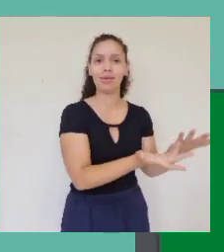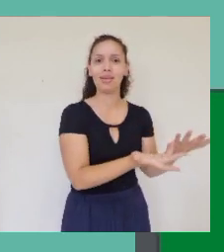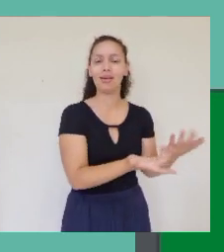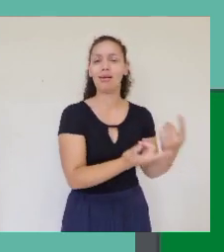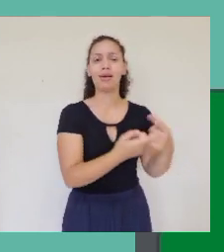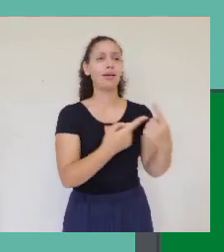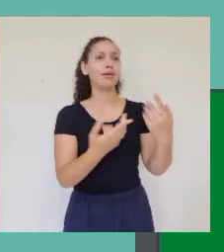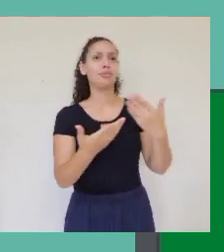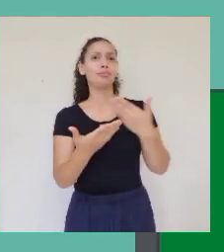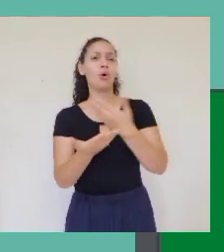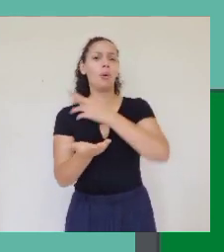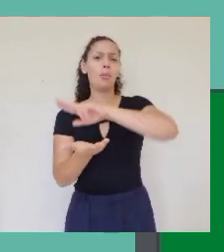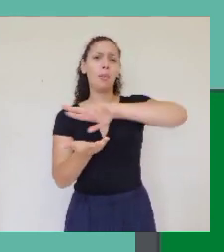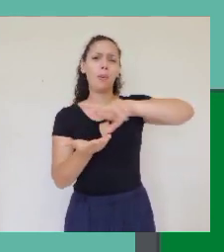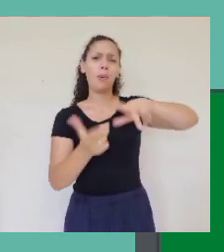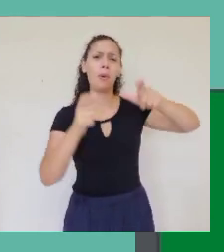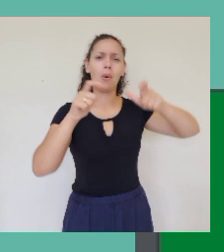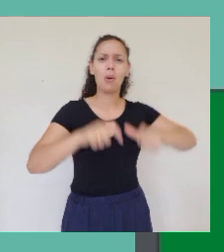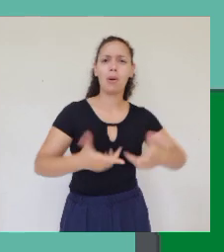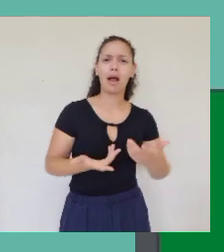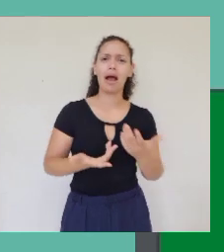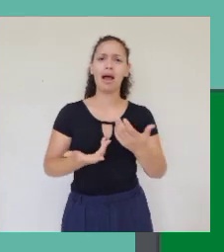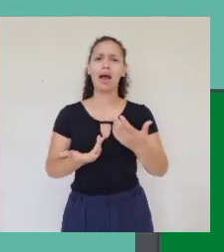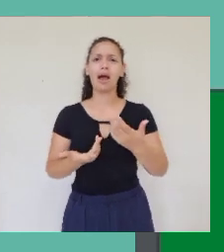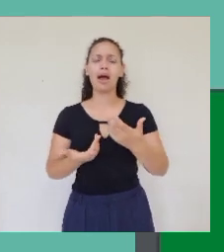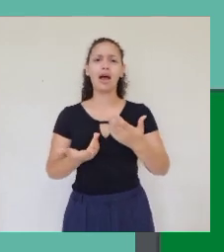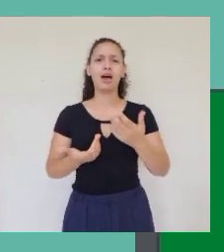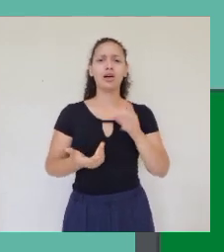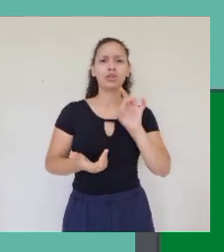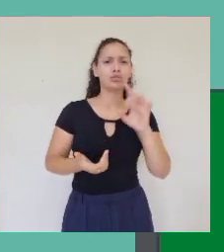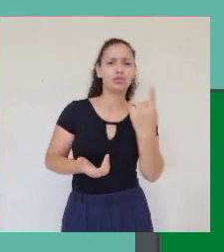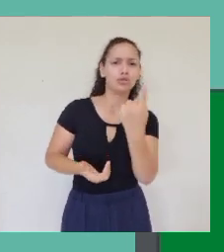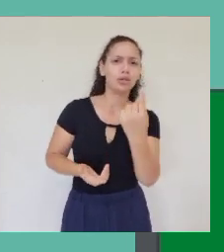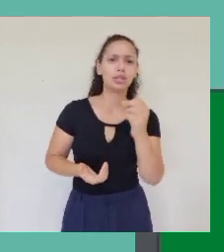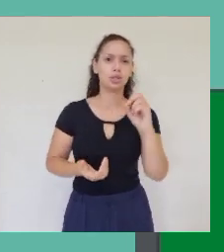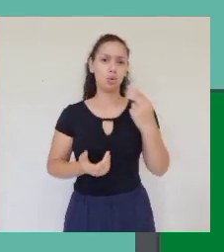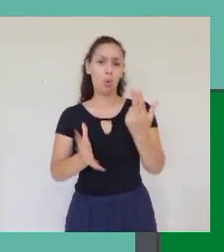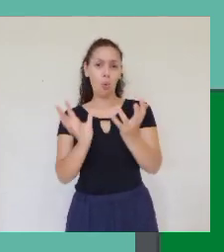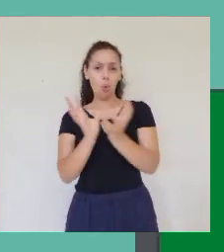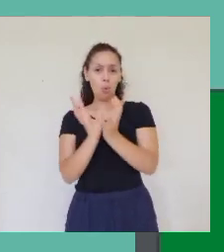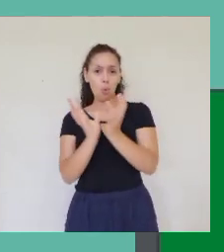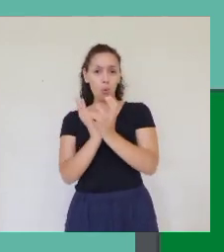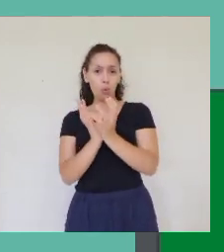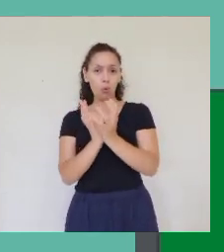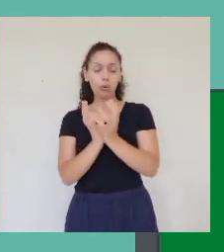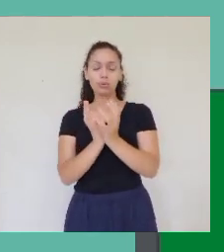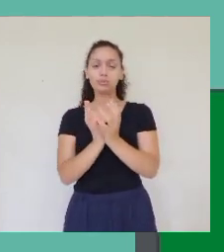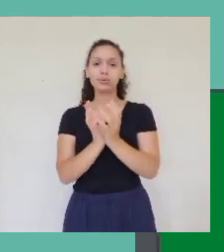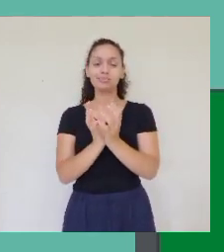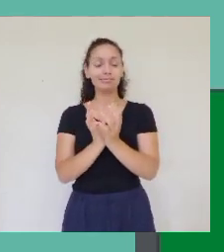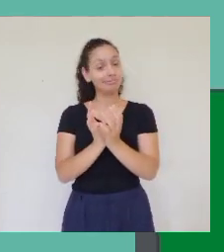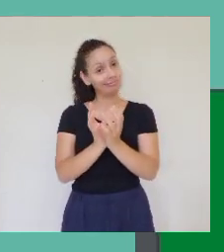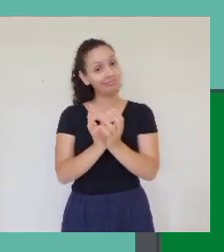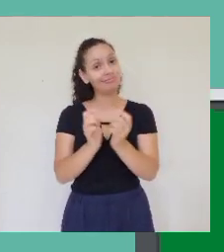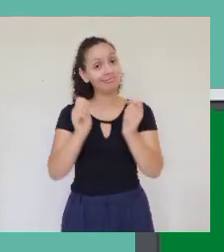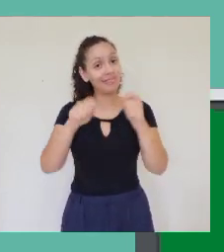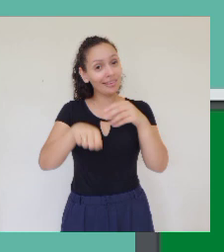também, seja praticando esporte. Você só tem benefícios a ser, né, adquiridos, tá